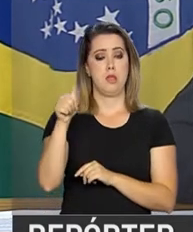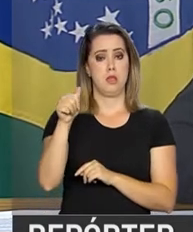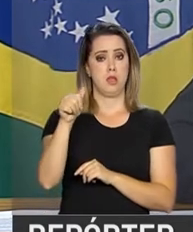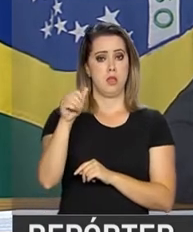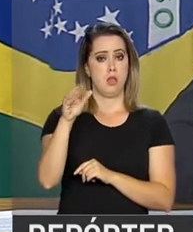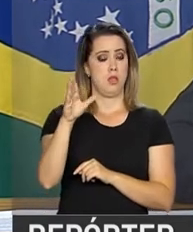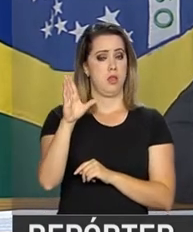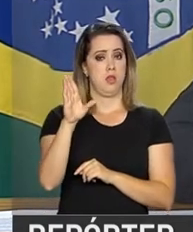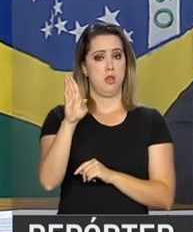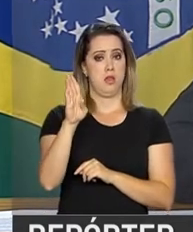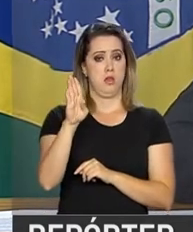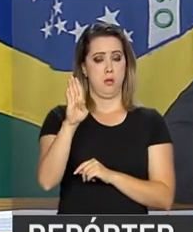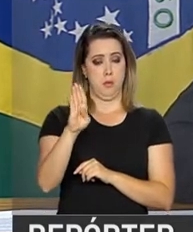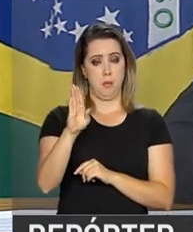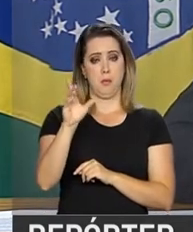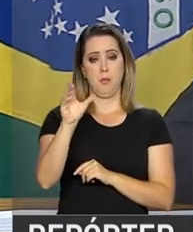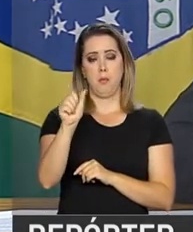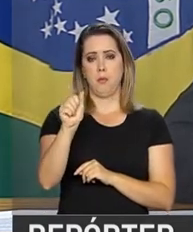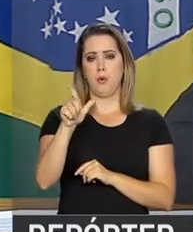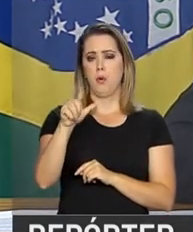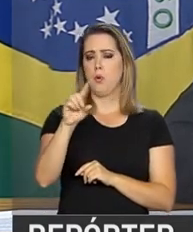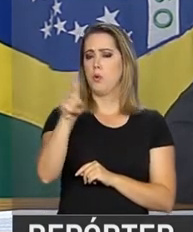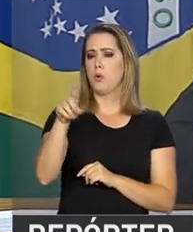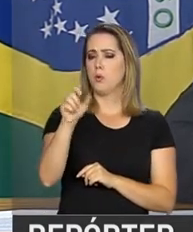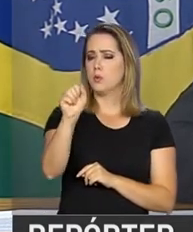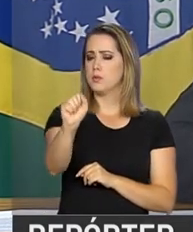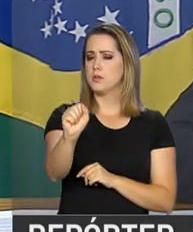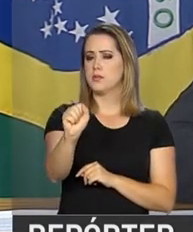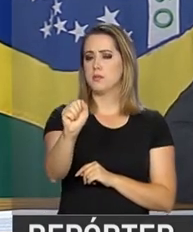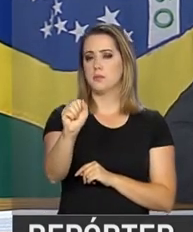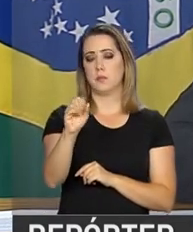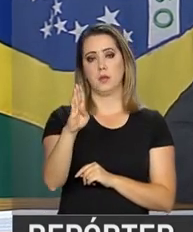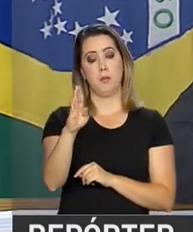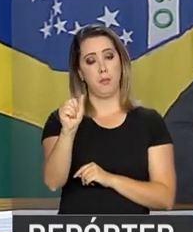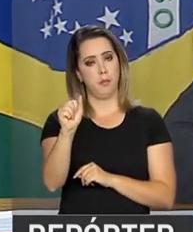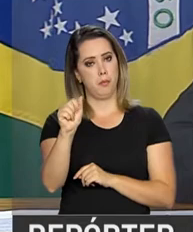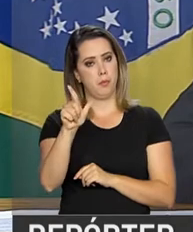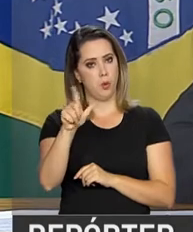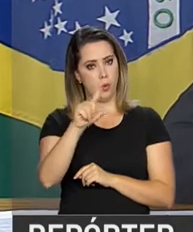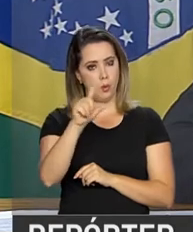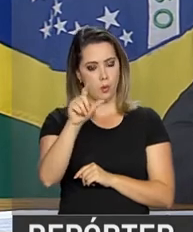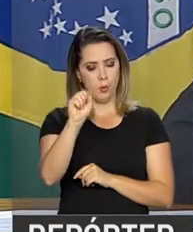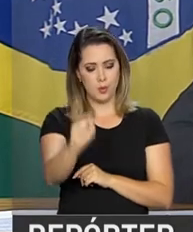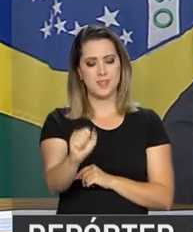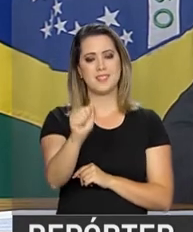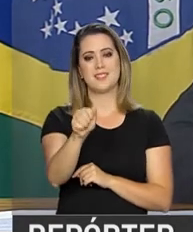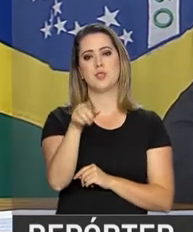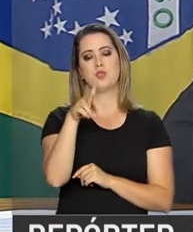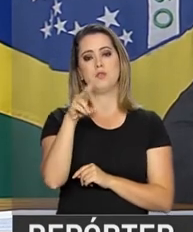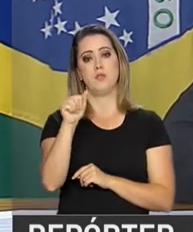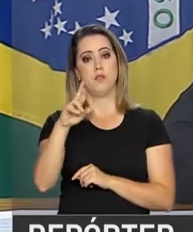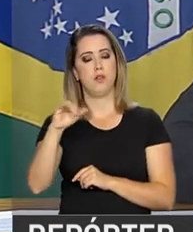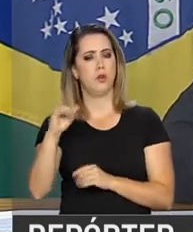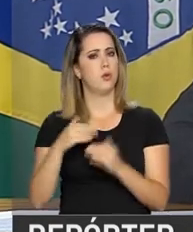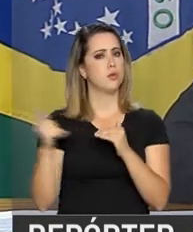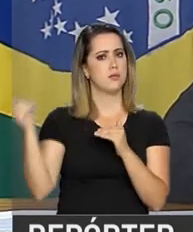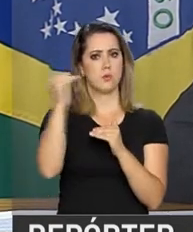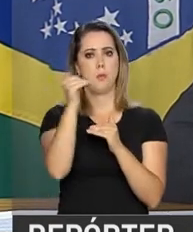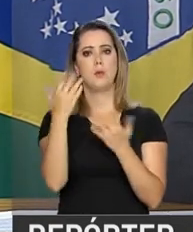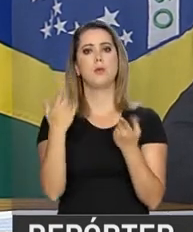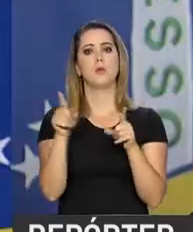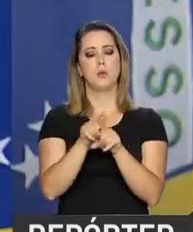neste momento nós estamos passando de 71 mil pontos e vias é de alta não há